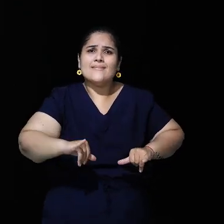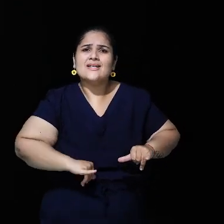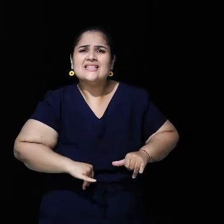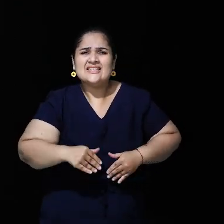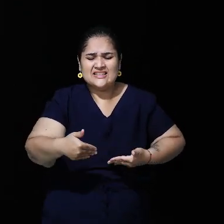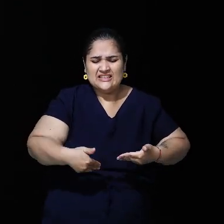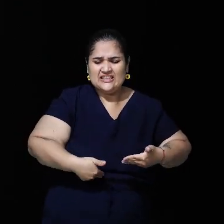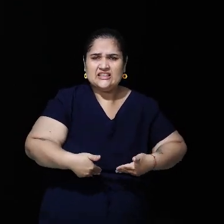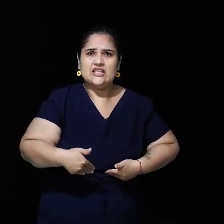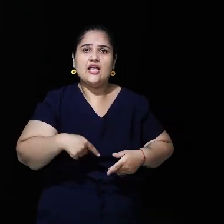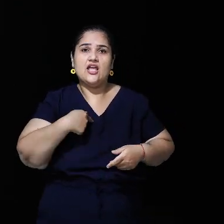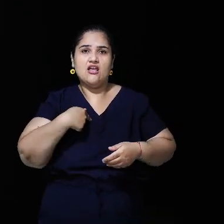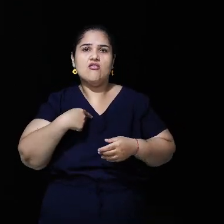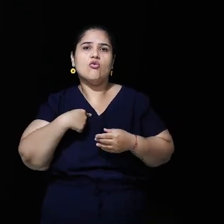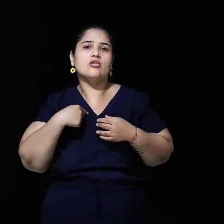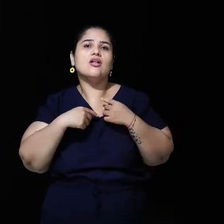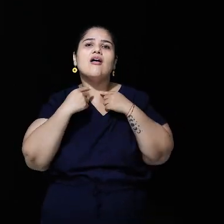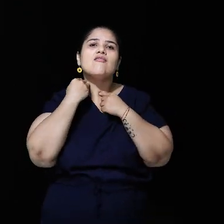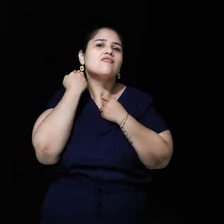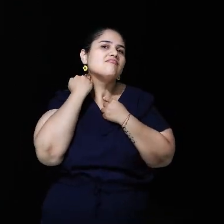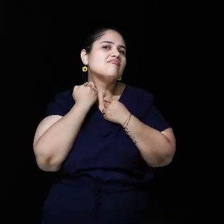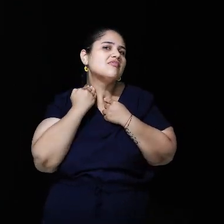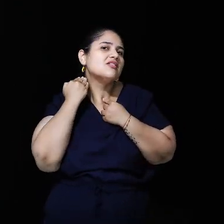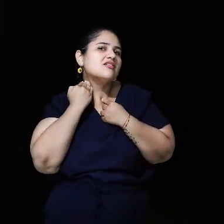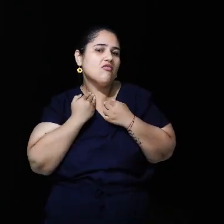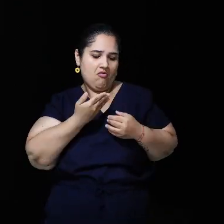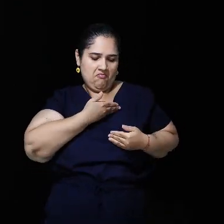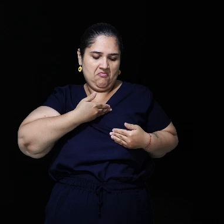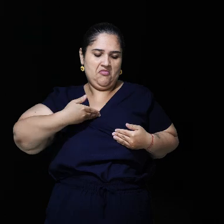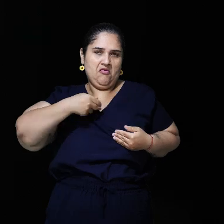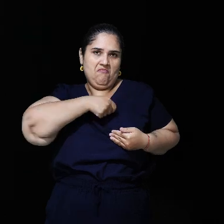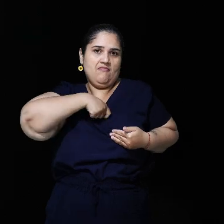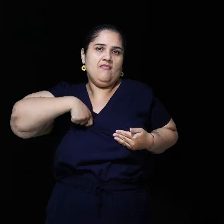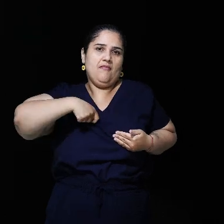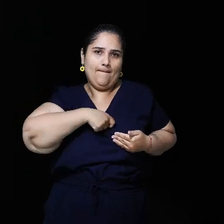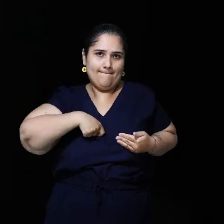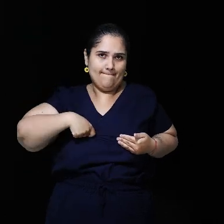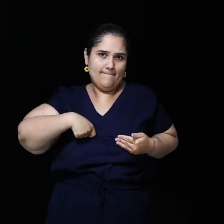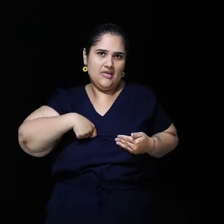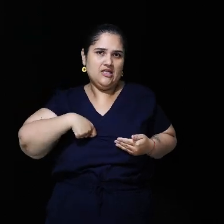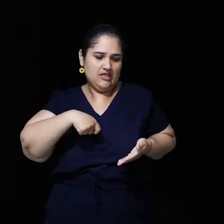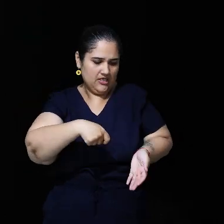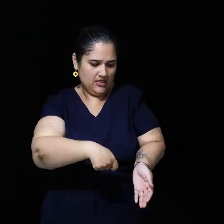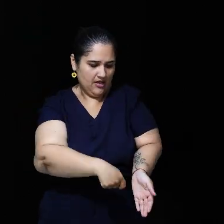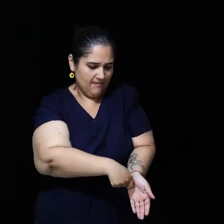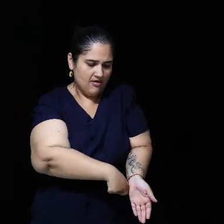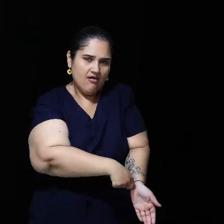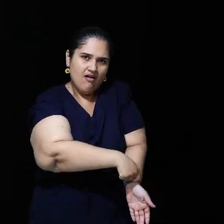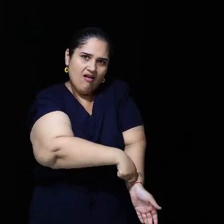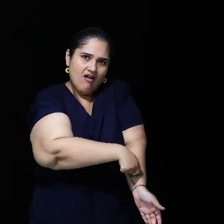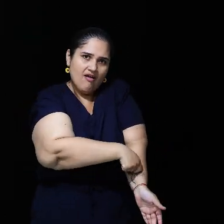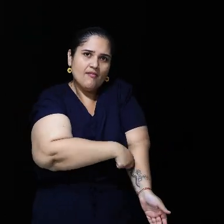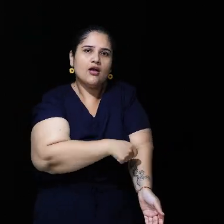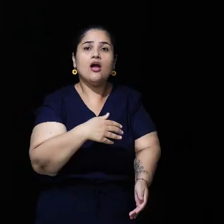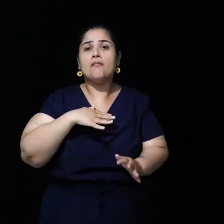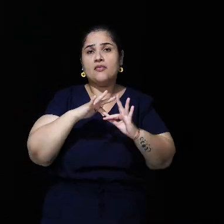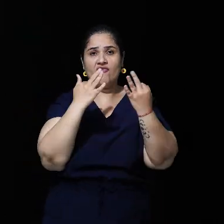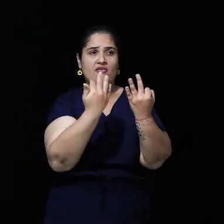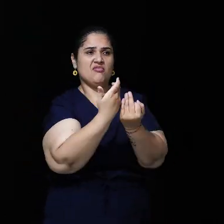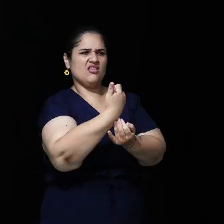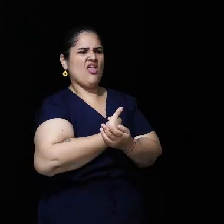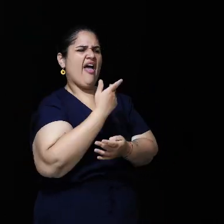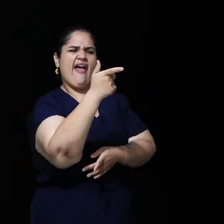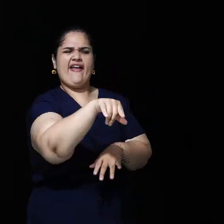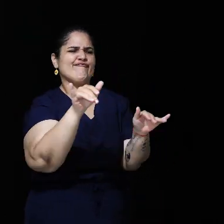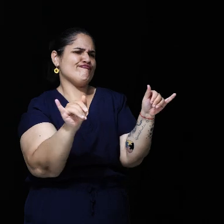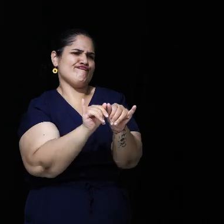assim, minhas coxas. E minha família, assim, alguns da minha família falavam que era besteira, que eu tava